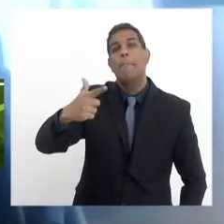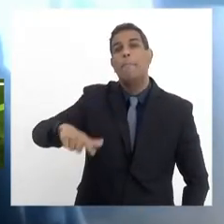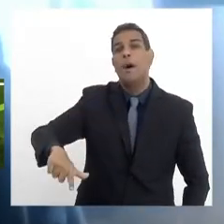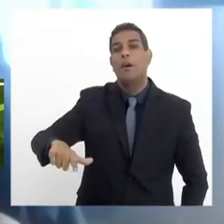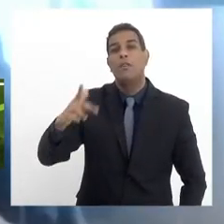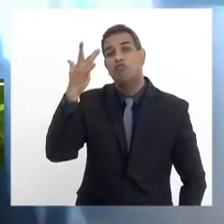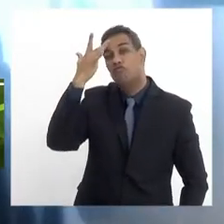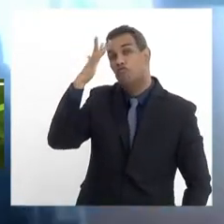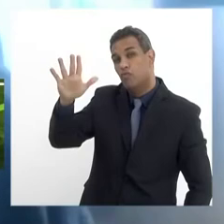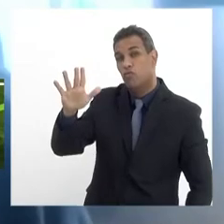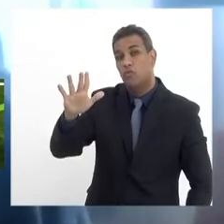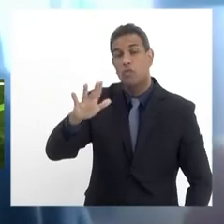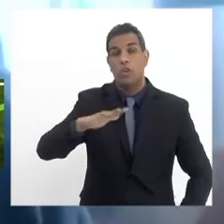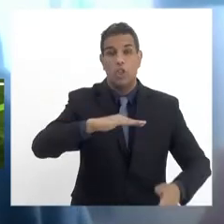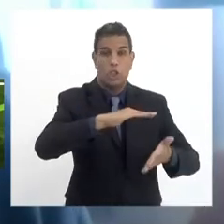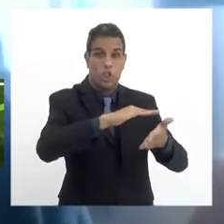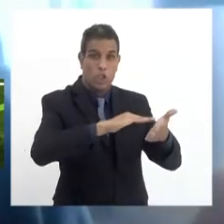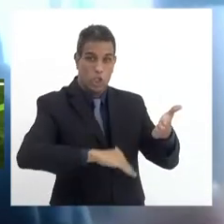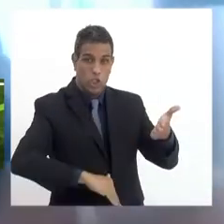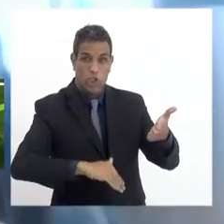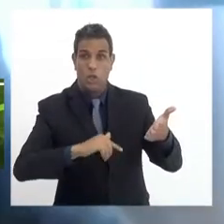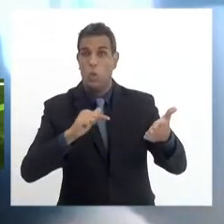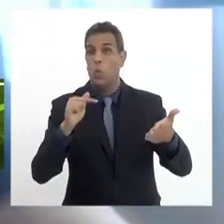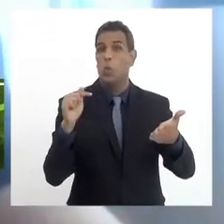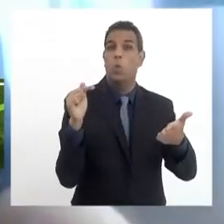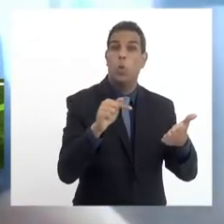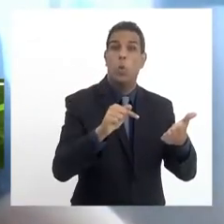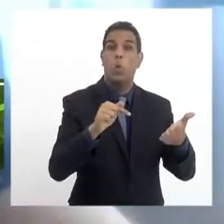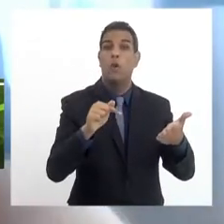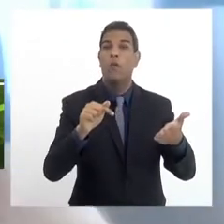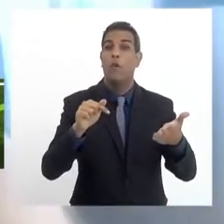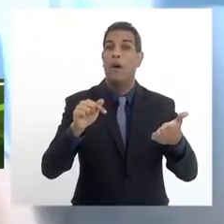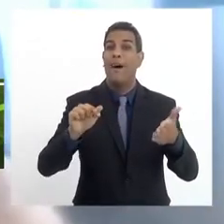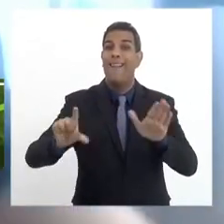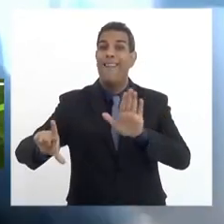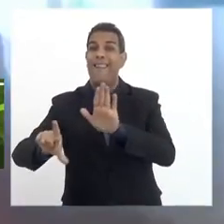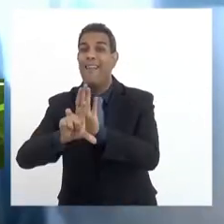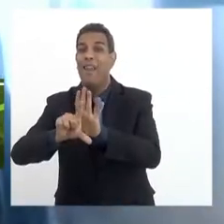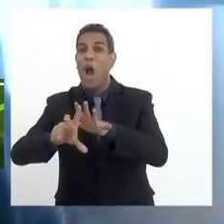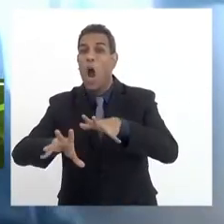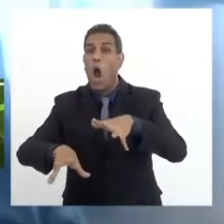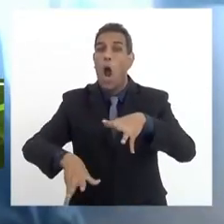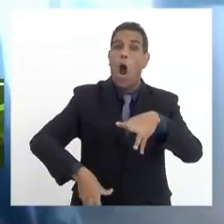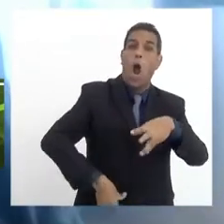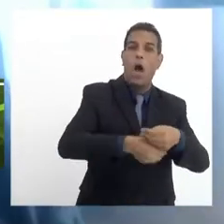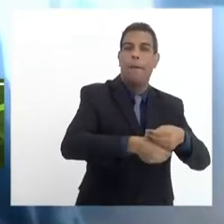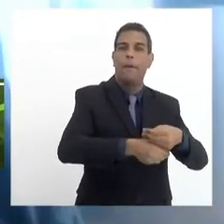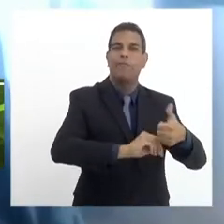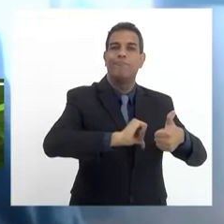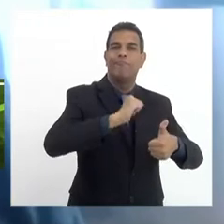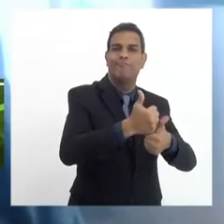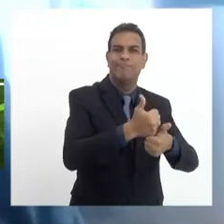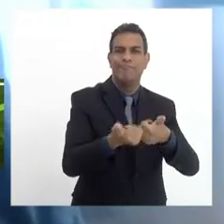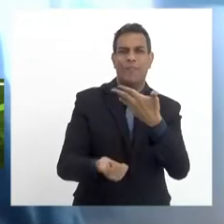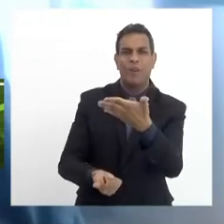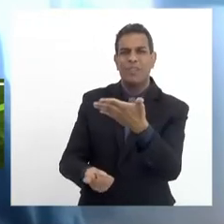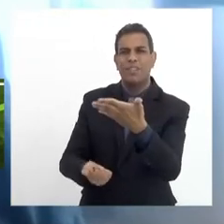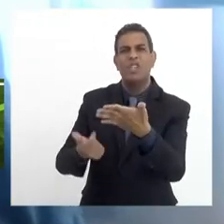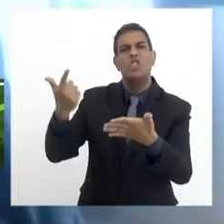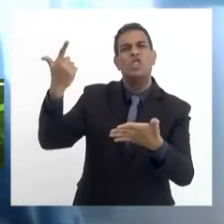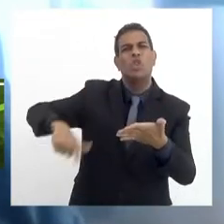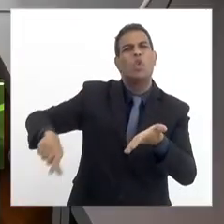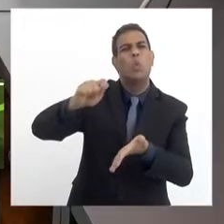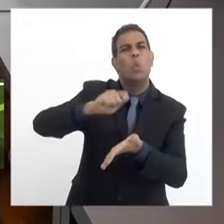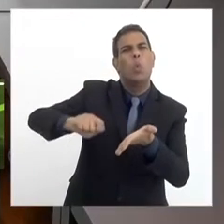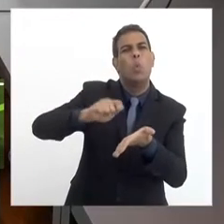é. Então, eu retiro definitivamente e faço um outro PL só com a parte que é diferente. Mas Vossa Excelência não consegue reescrevê-lo através